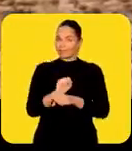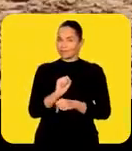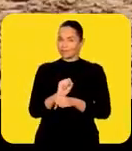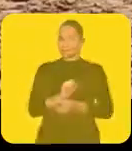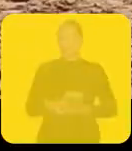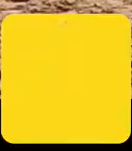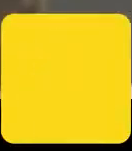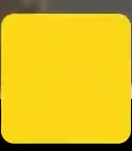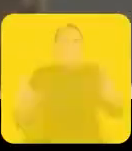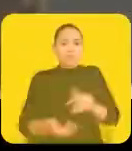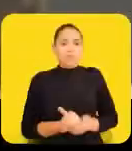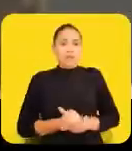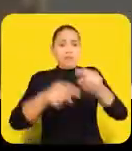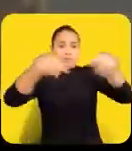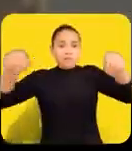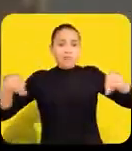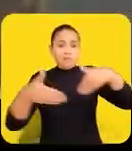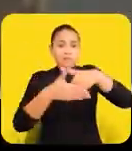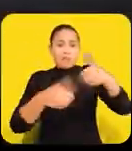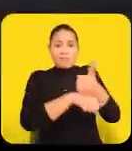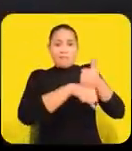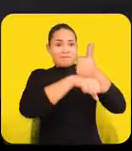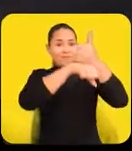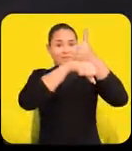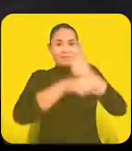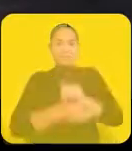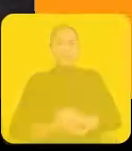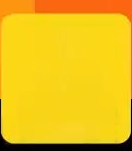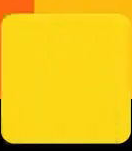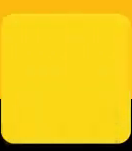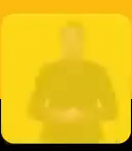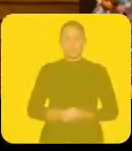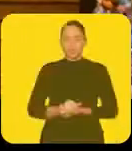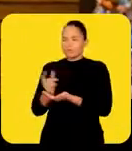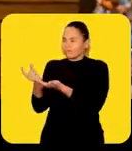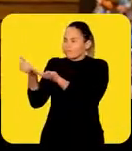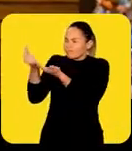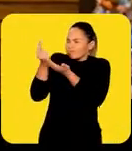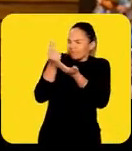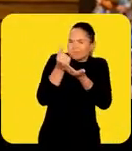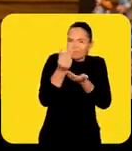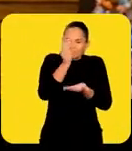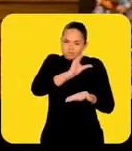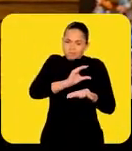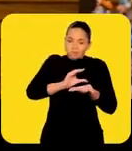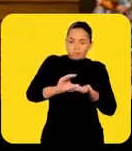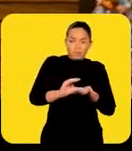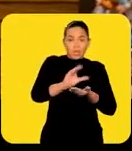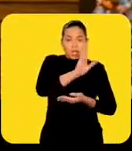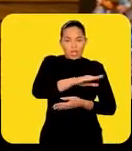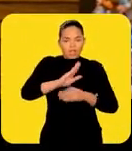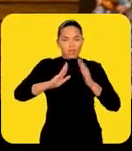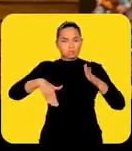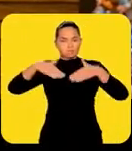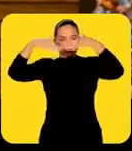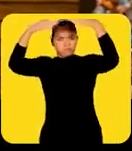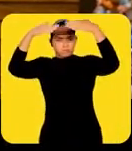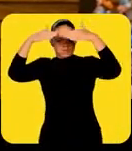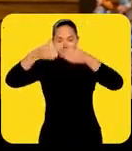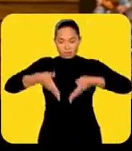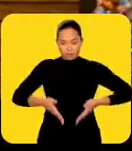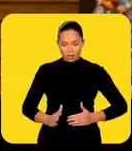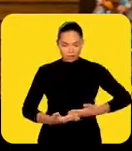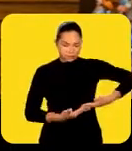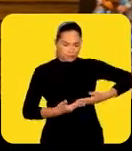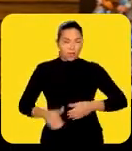em construção. A areninha foi a melhor coisa que fizeram. Cada centavo investido no desenvolvimento das